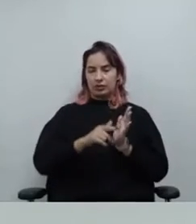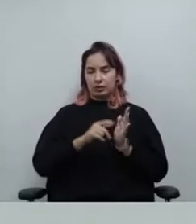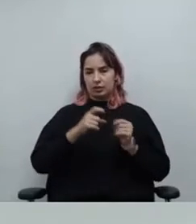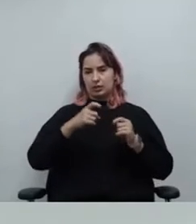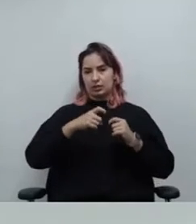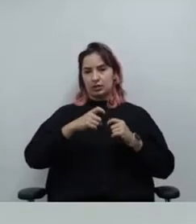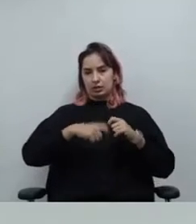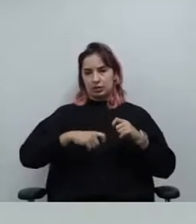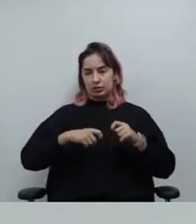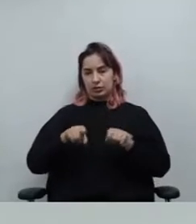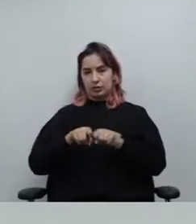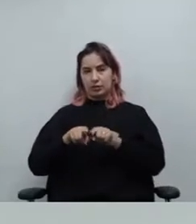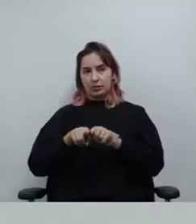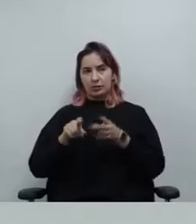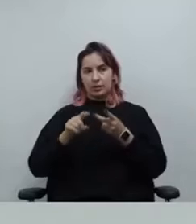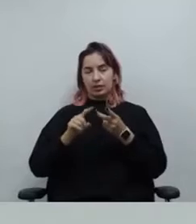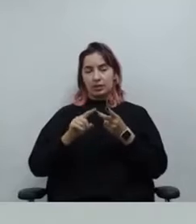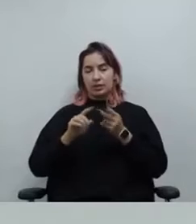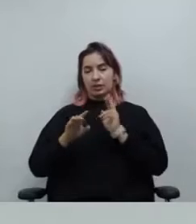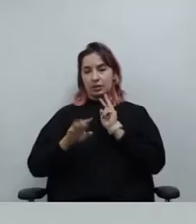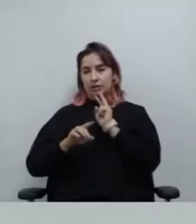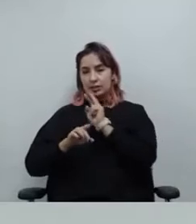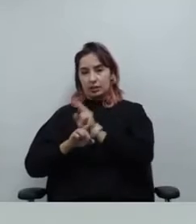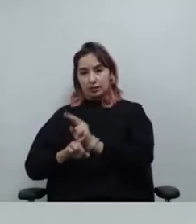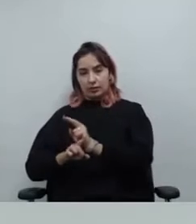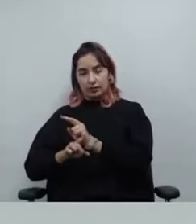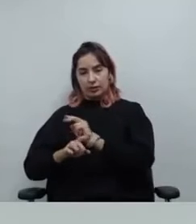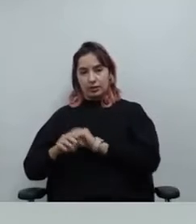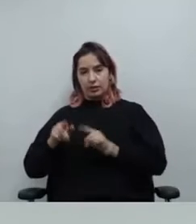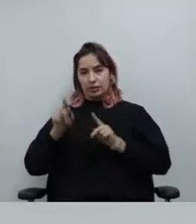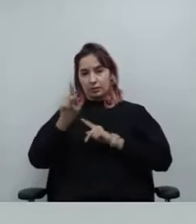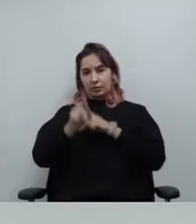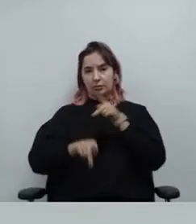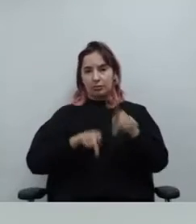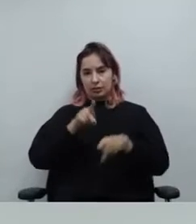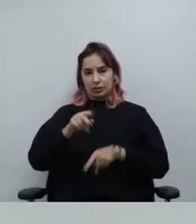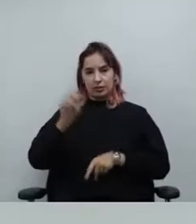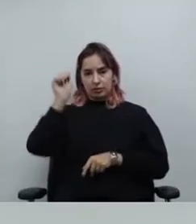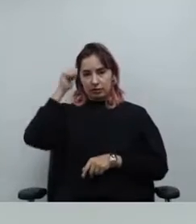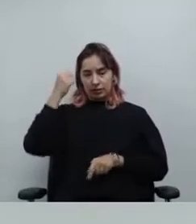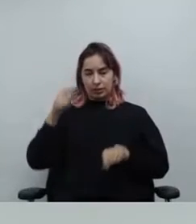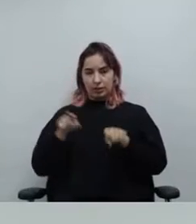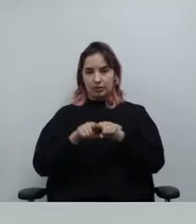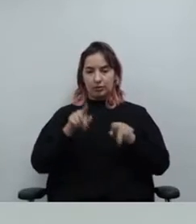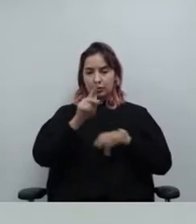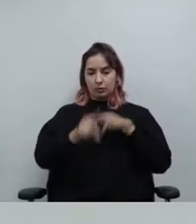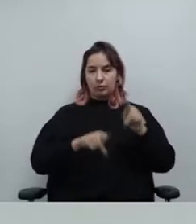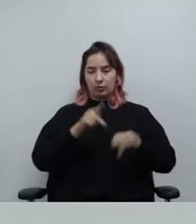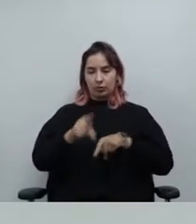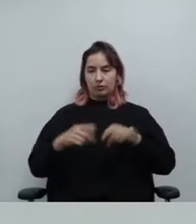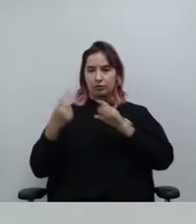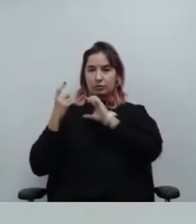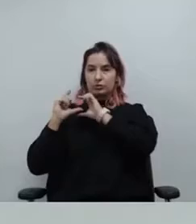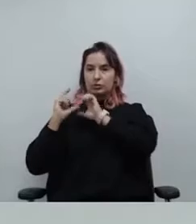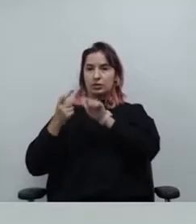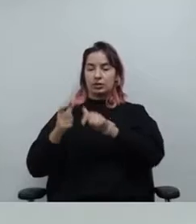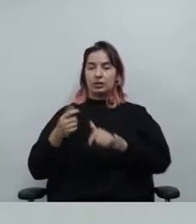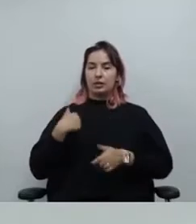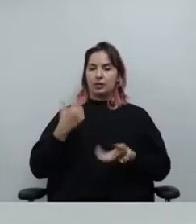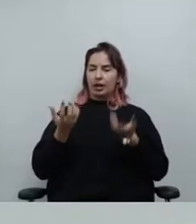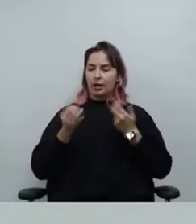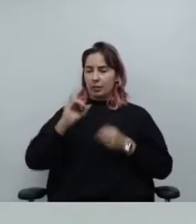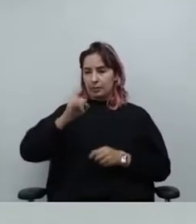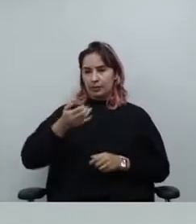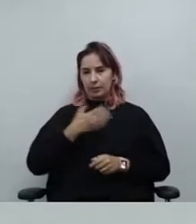em defesa da população negra e dos povos de comunidade tradicionais. Eu quero aproveitar ainda a minha